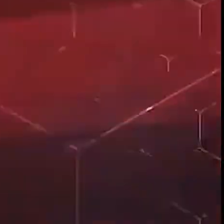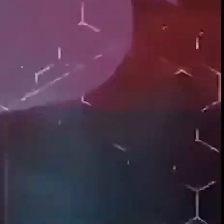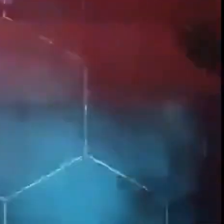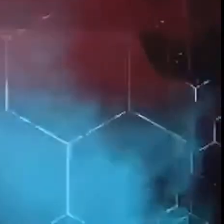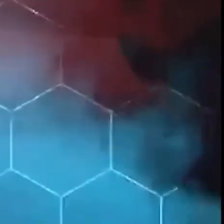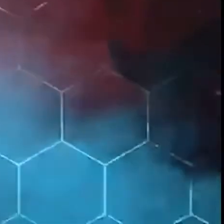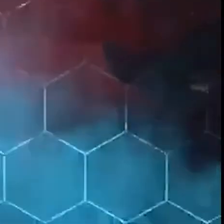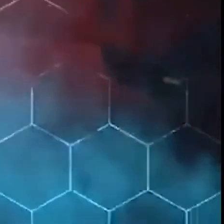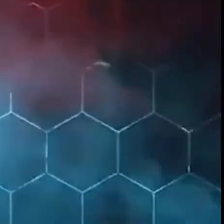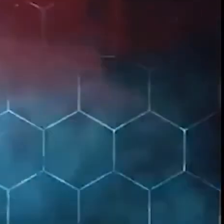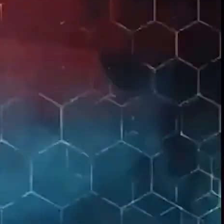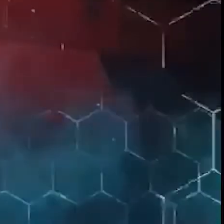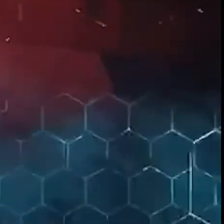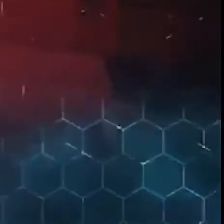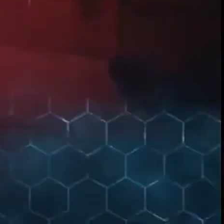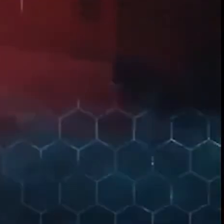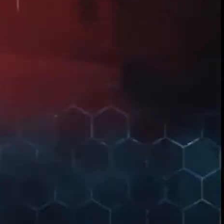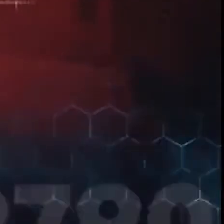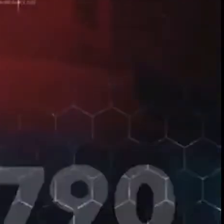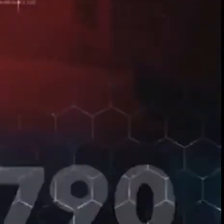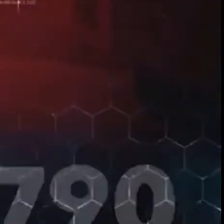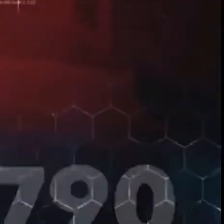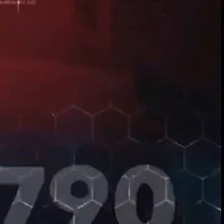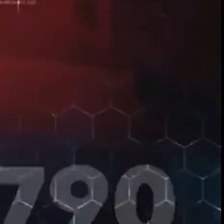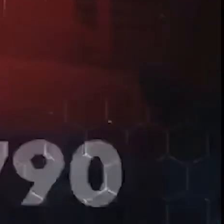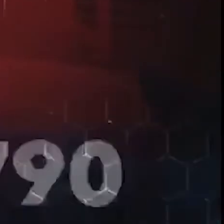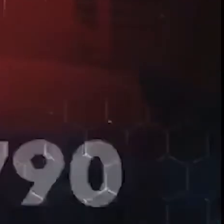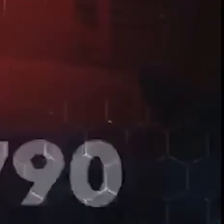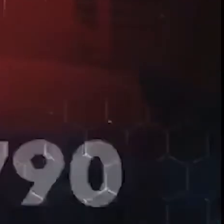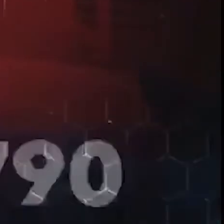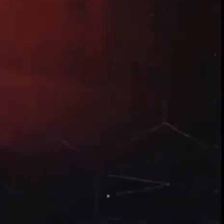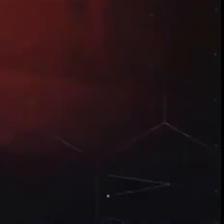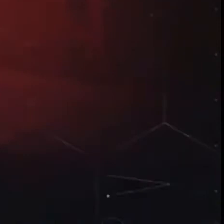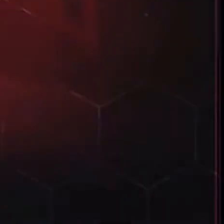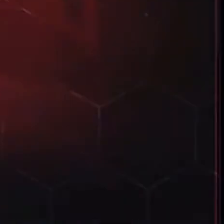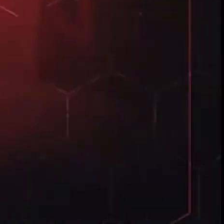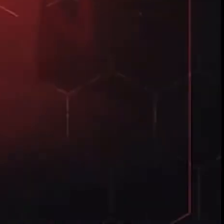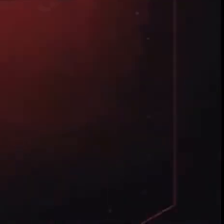na programação do Santa Cruz Online. Chame a gente no WhatsApp